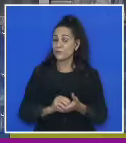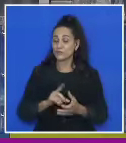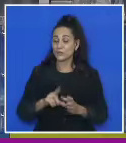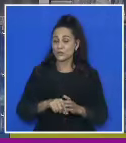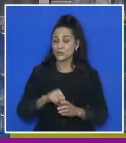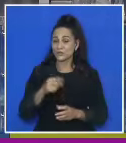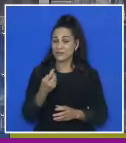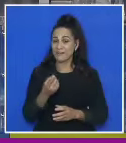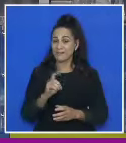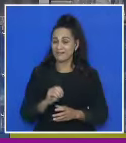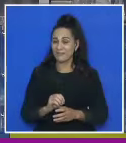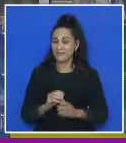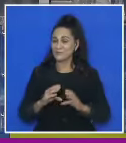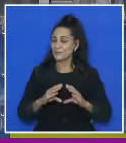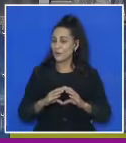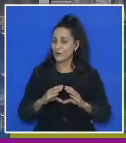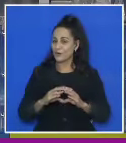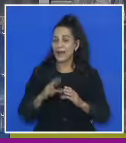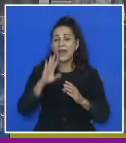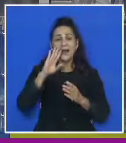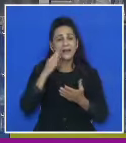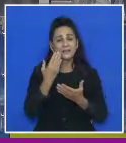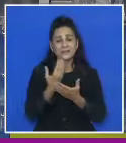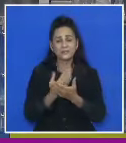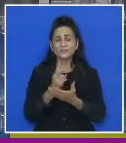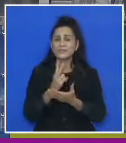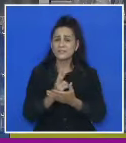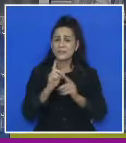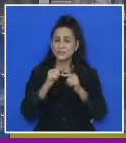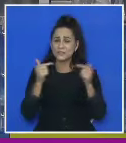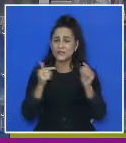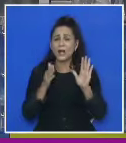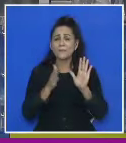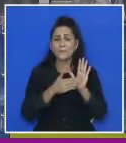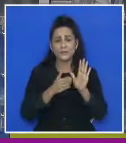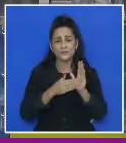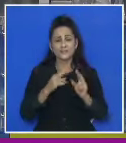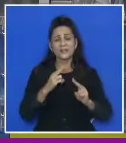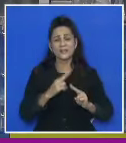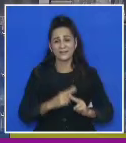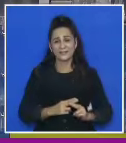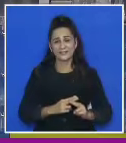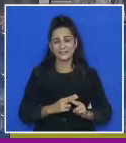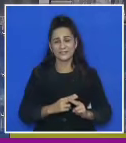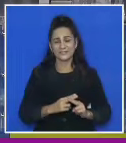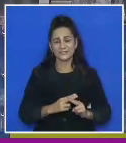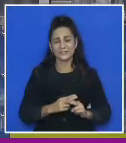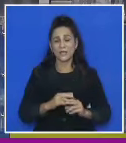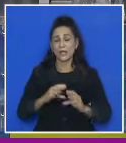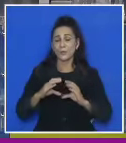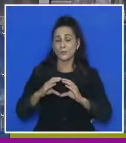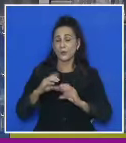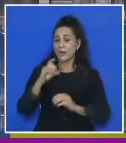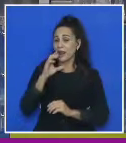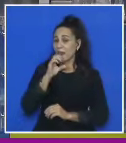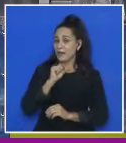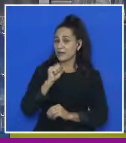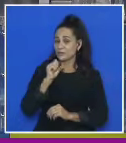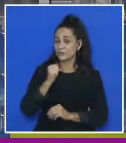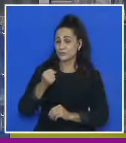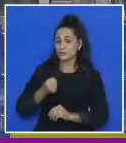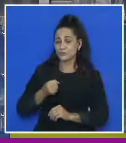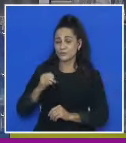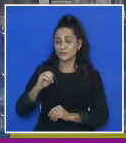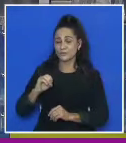Faltando 10 bolas. Acredite sempre na sorte, aposte sempre nas loterias Caixa. Bola laranja, número